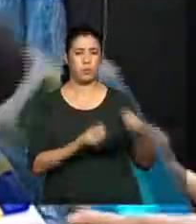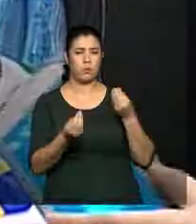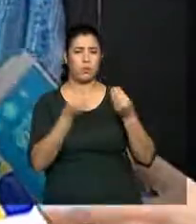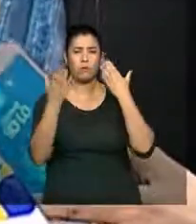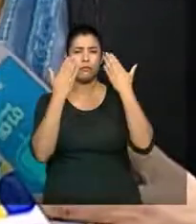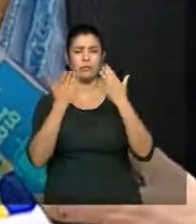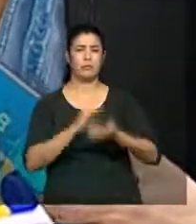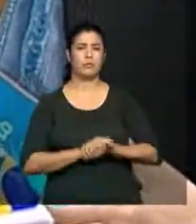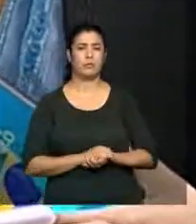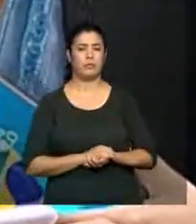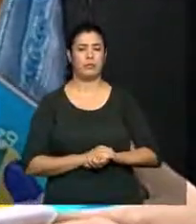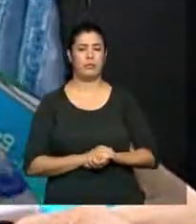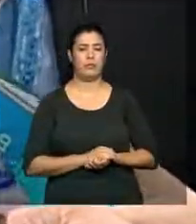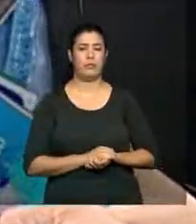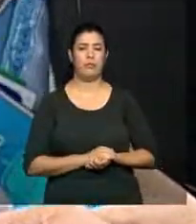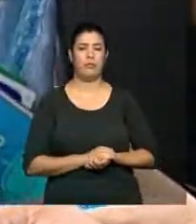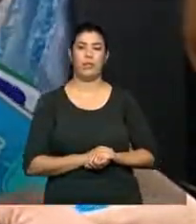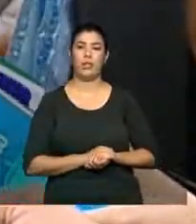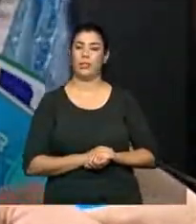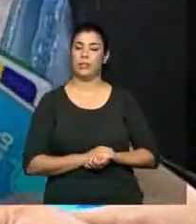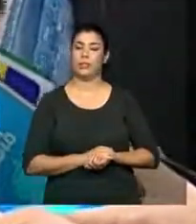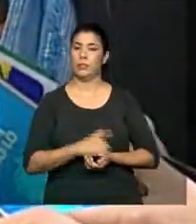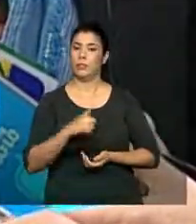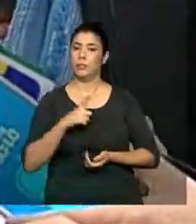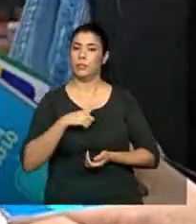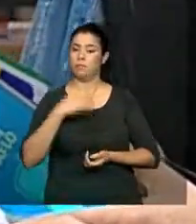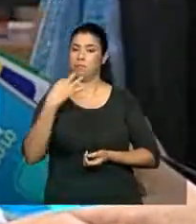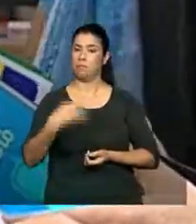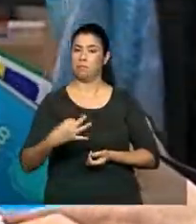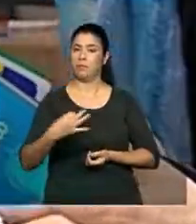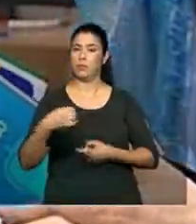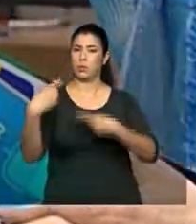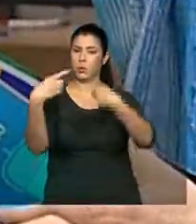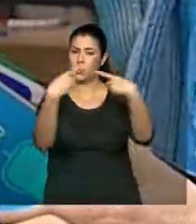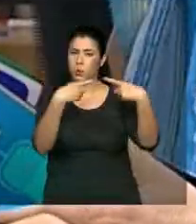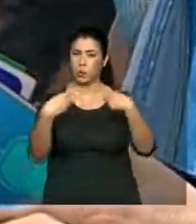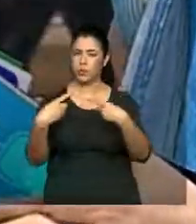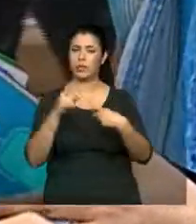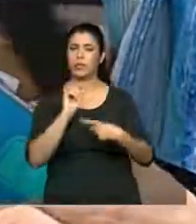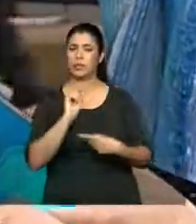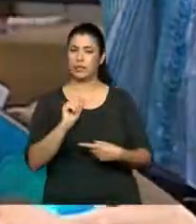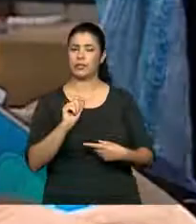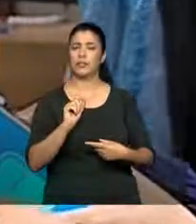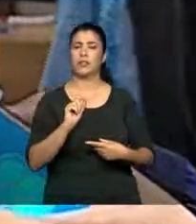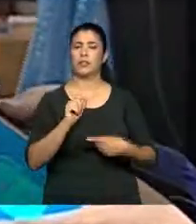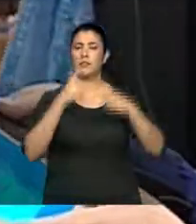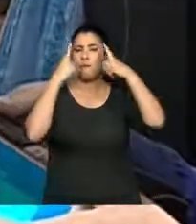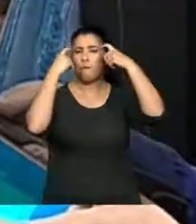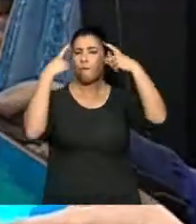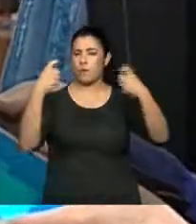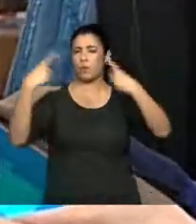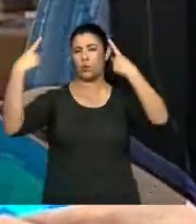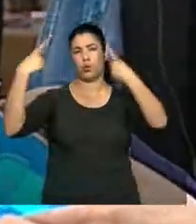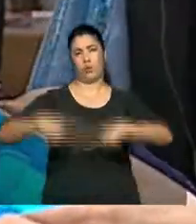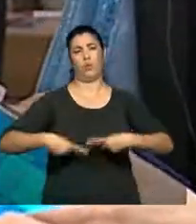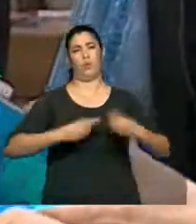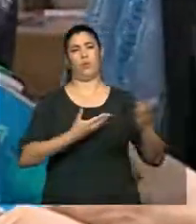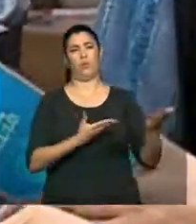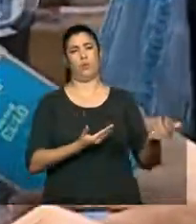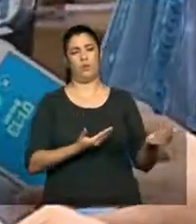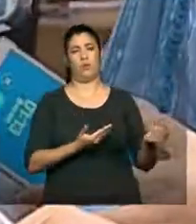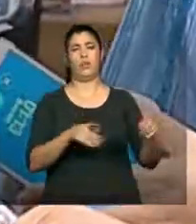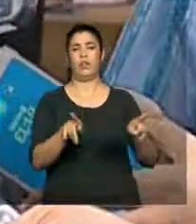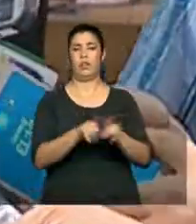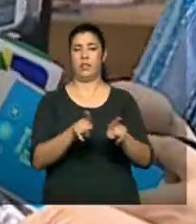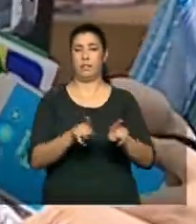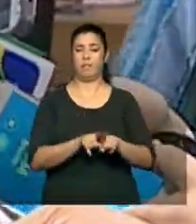Congresso? Eu não tenho a menor dúvida de que este debate a respeito da violência, a violência contra os jovens e a